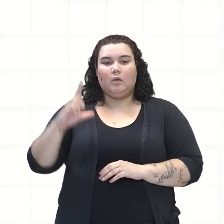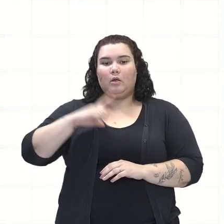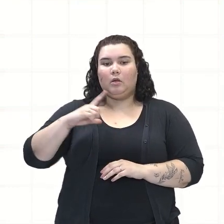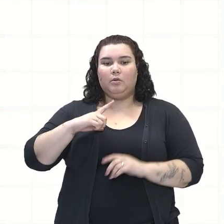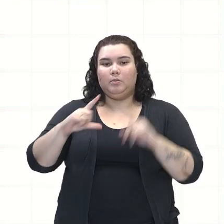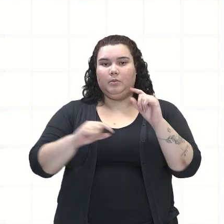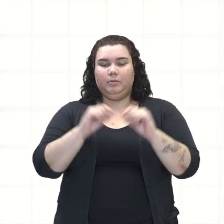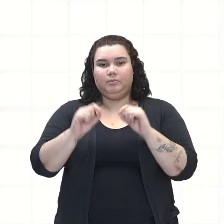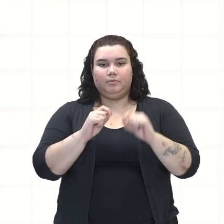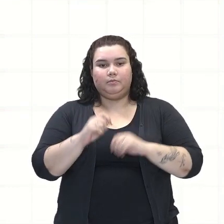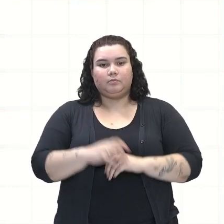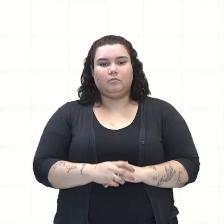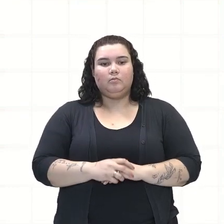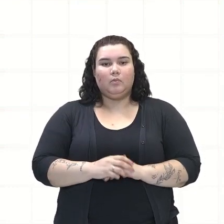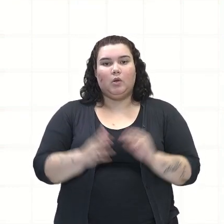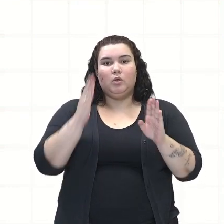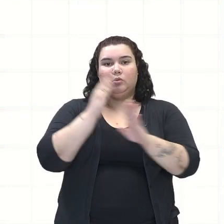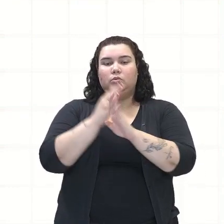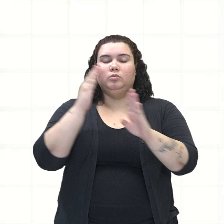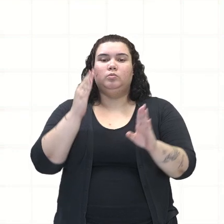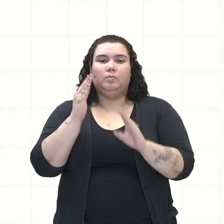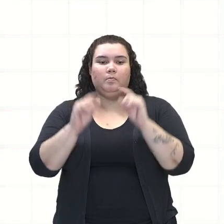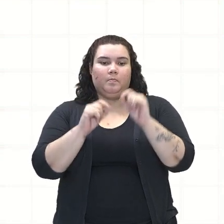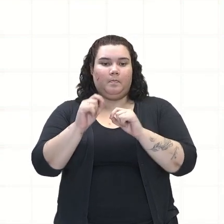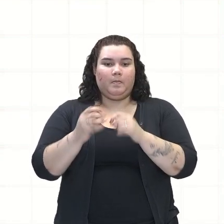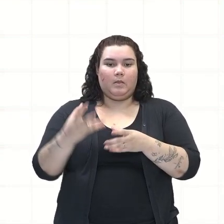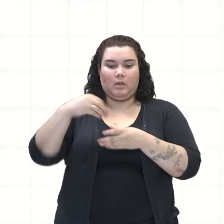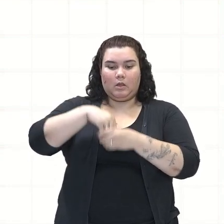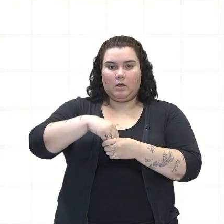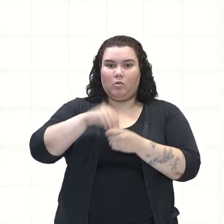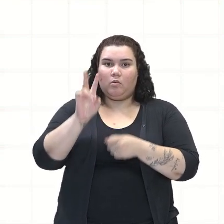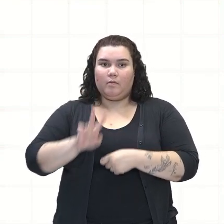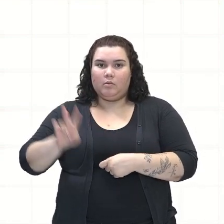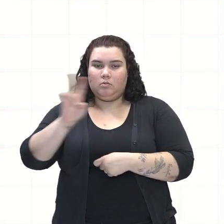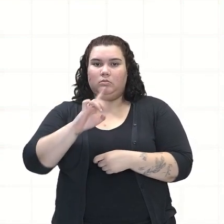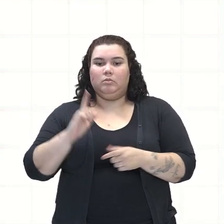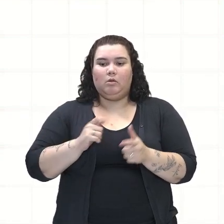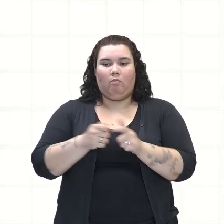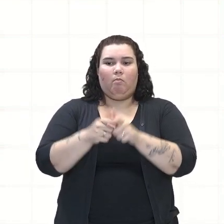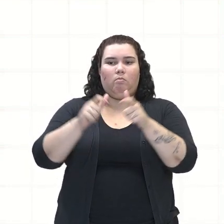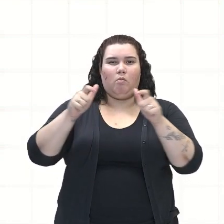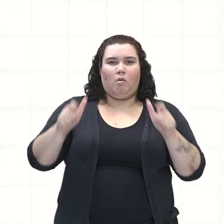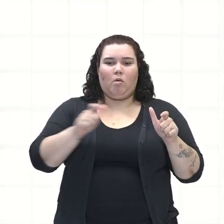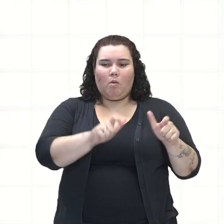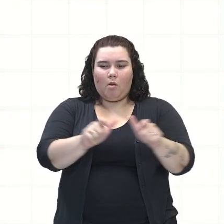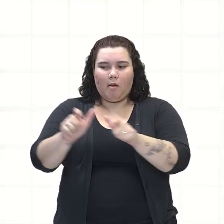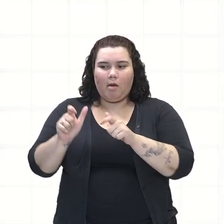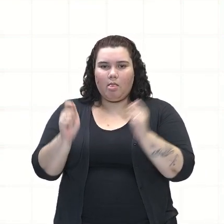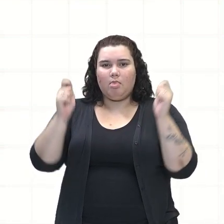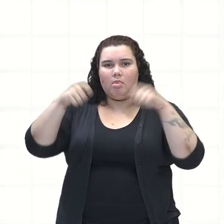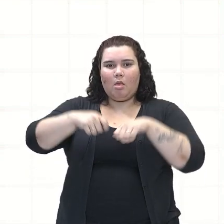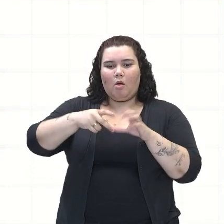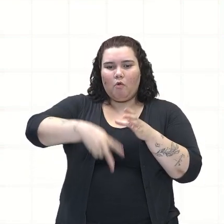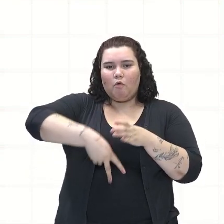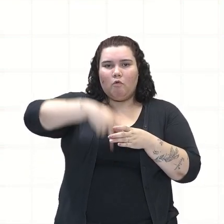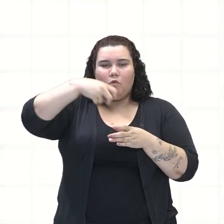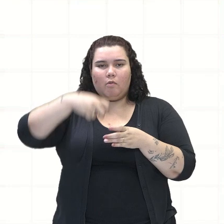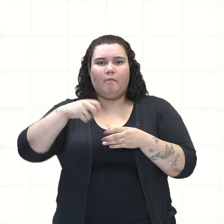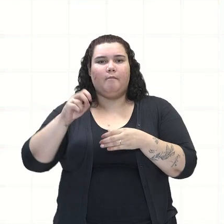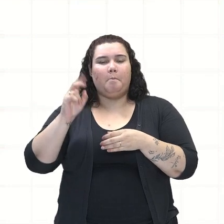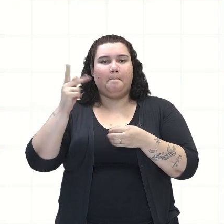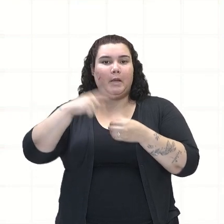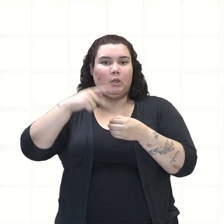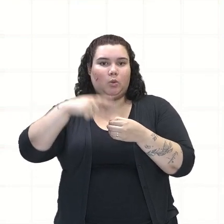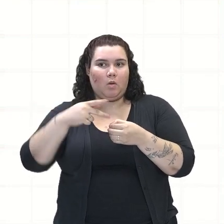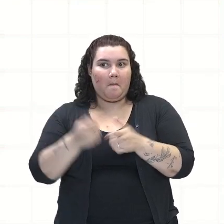que foram descobertos dentro da Venezuela grandes reservas de petróleo, tá certo? Para ser mais preciso, a